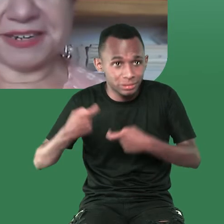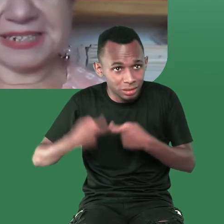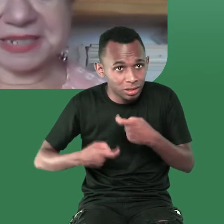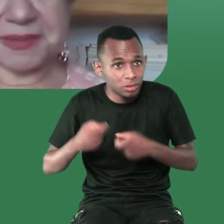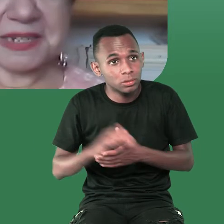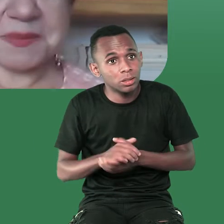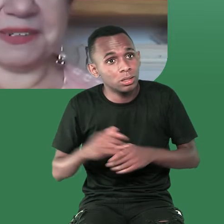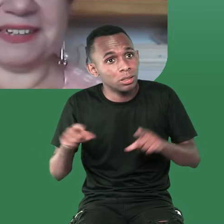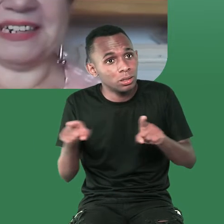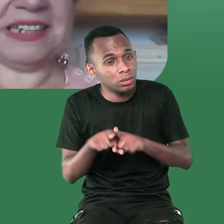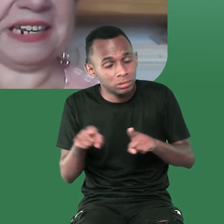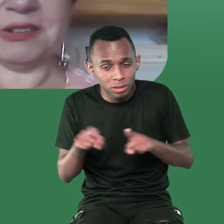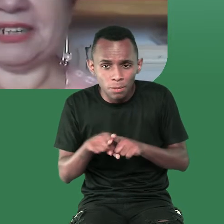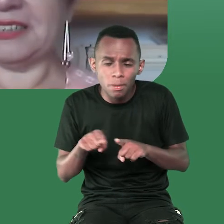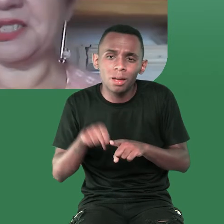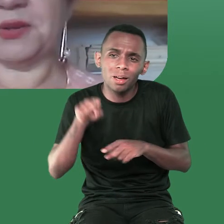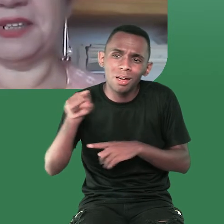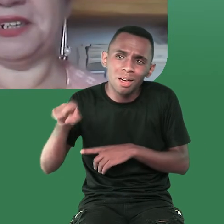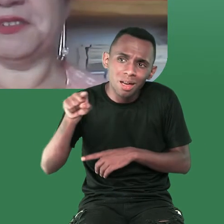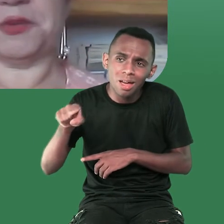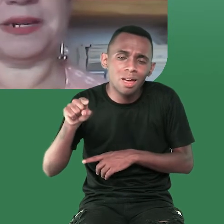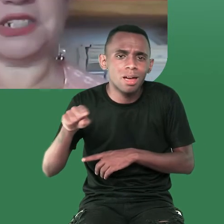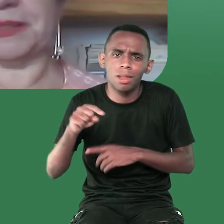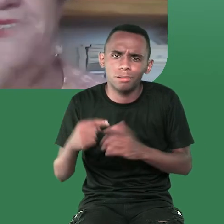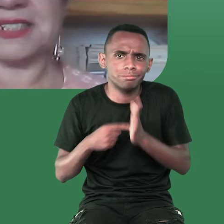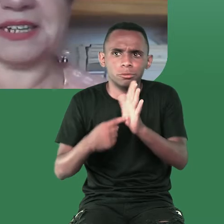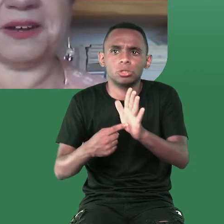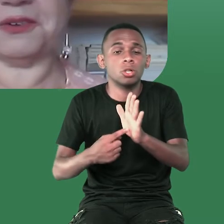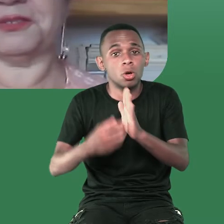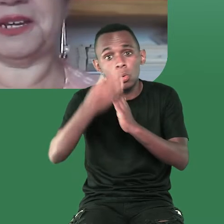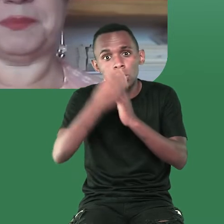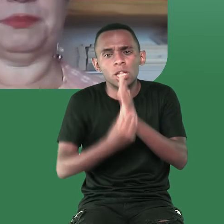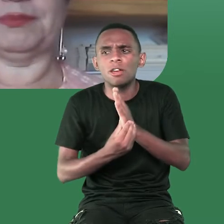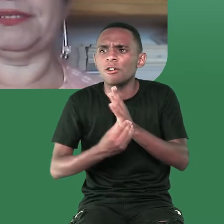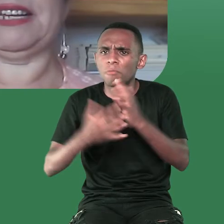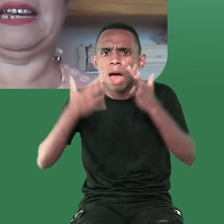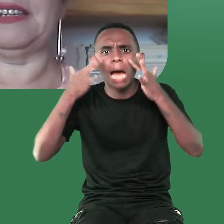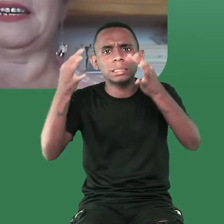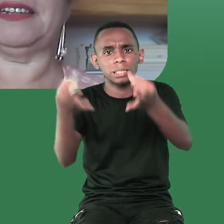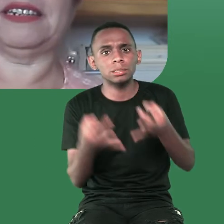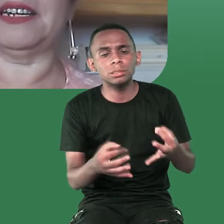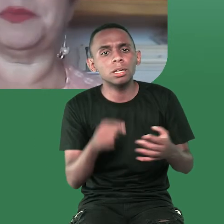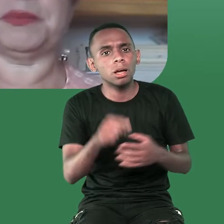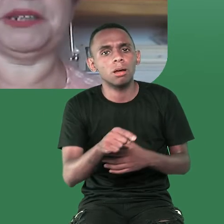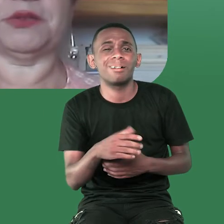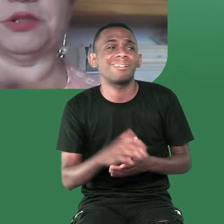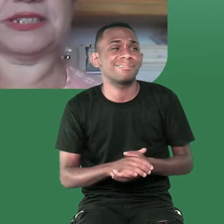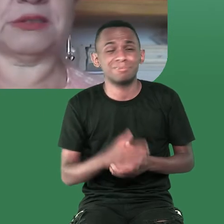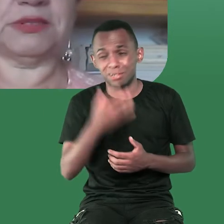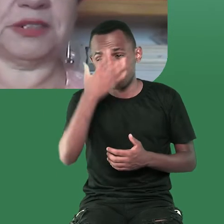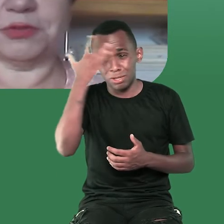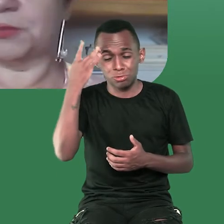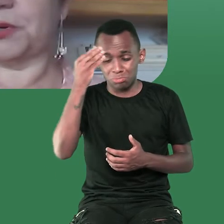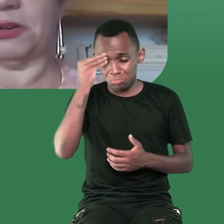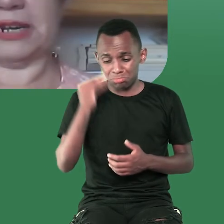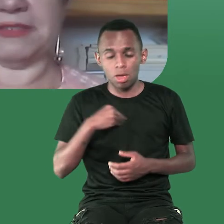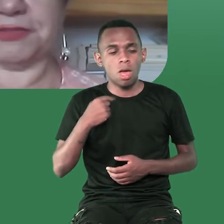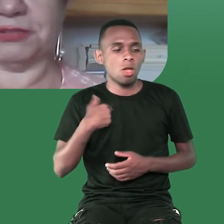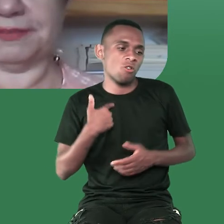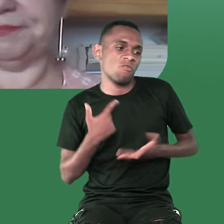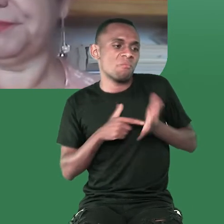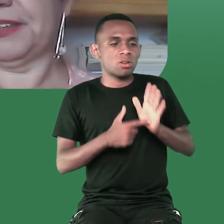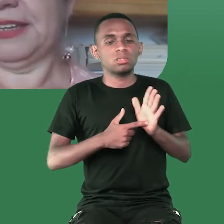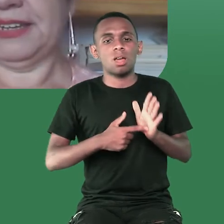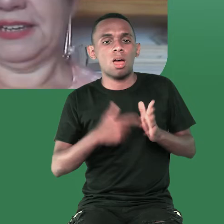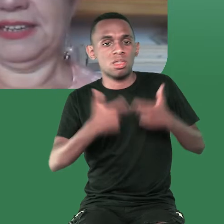pela irreverência mesmo, né? Que ela lançou aquele livro para chamar atenção, né? Ah, ninguém está ligando para mim, então vou lançar um livro